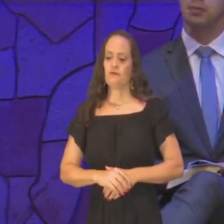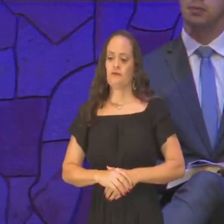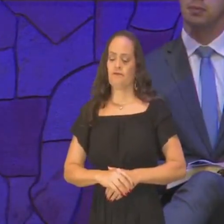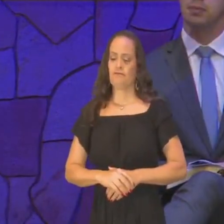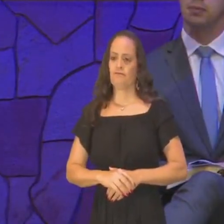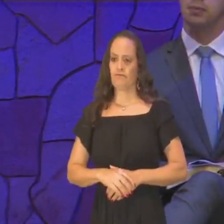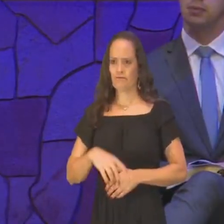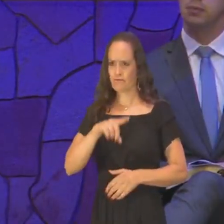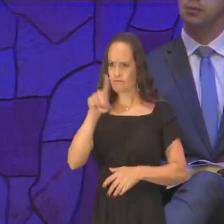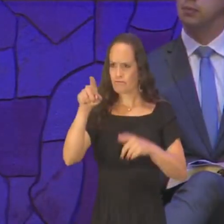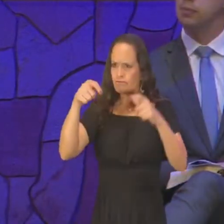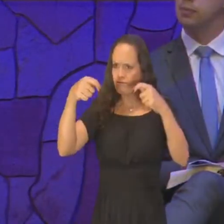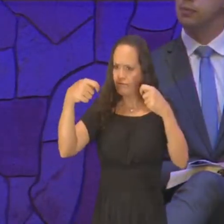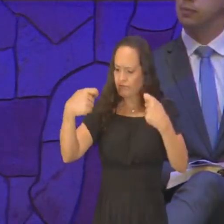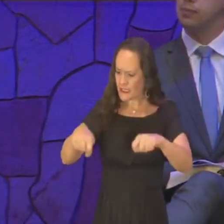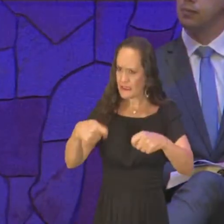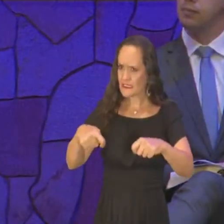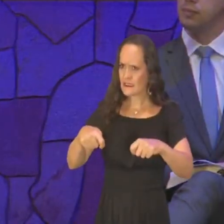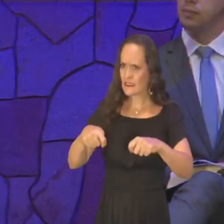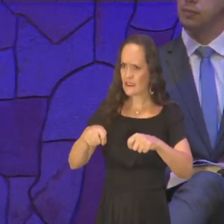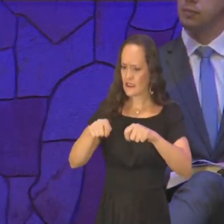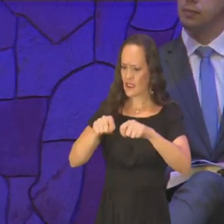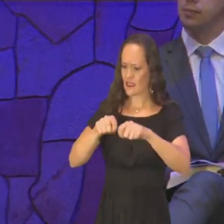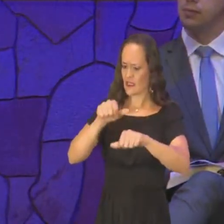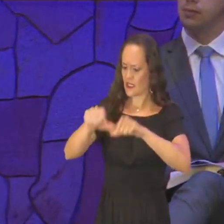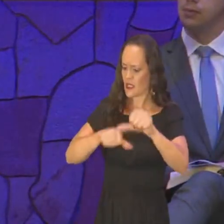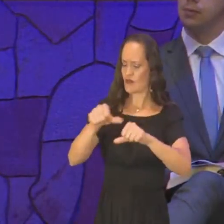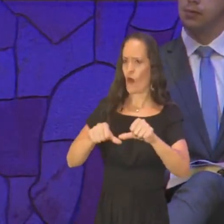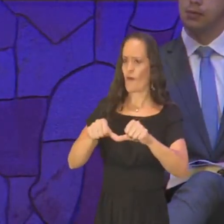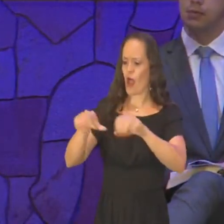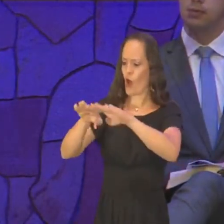Você necessita restaurar um altar quebrado na sua vida?